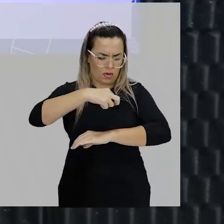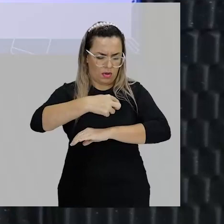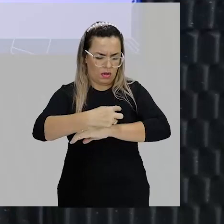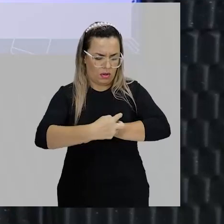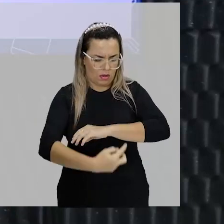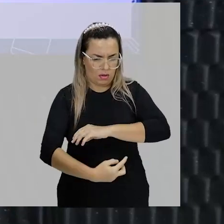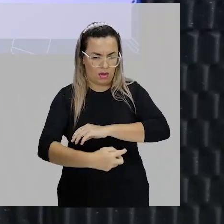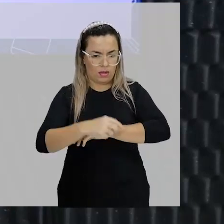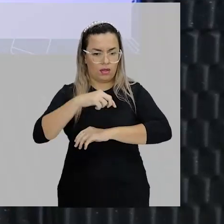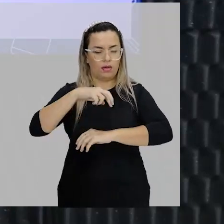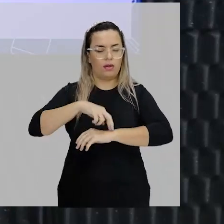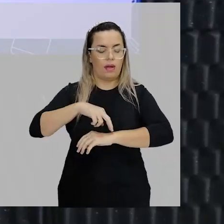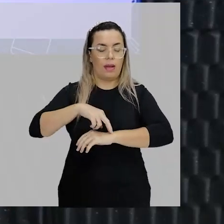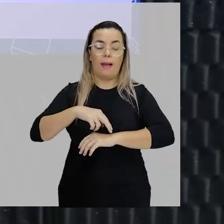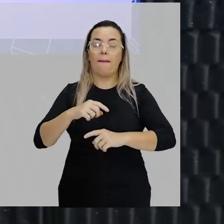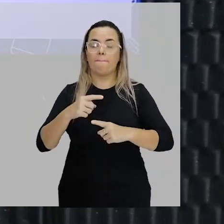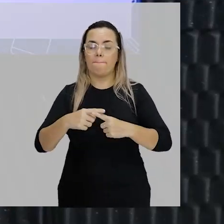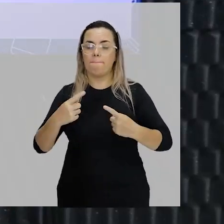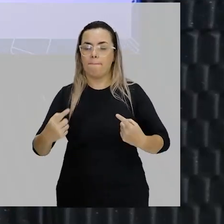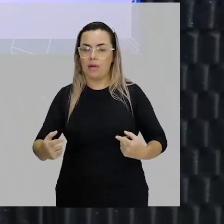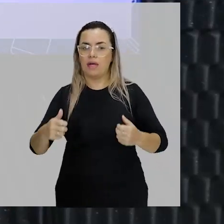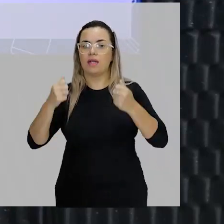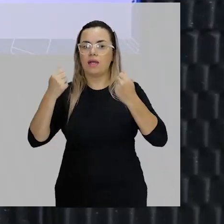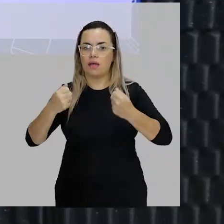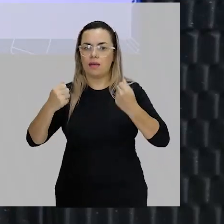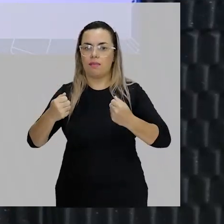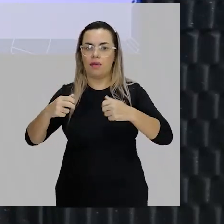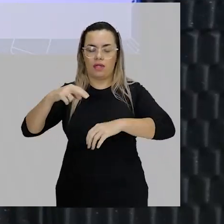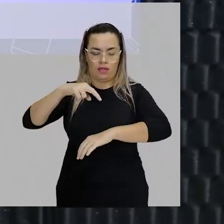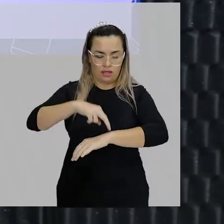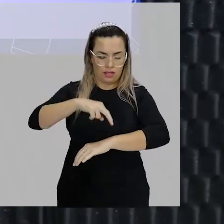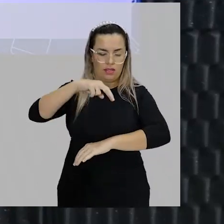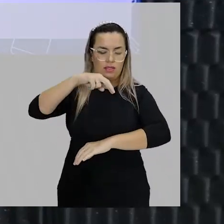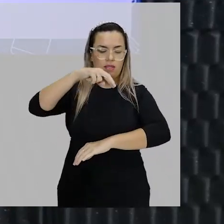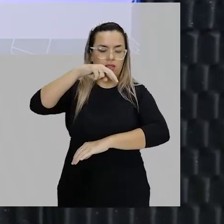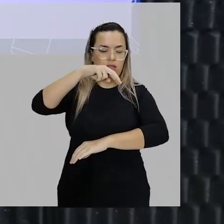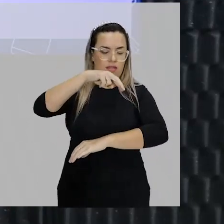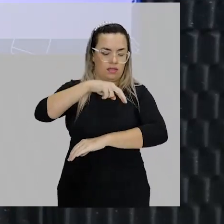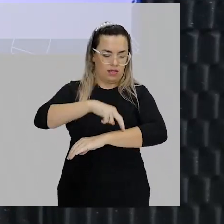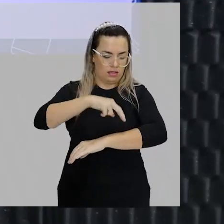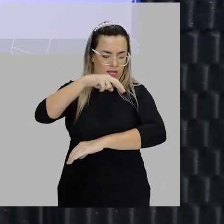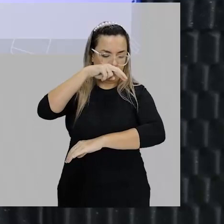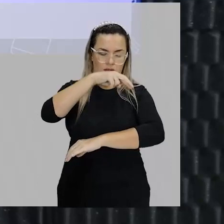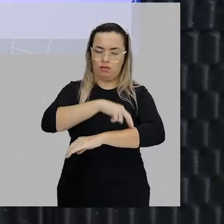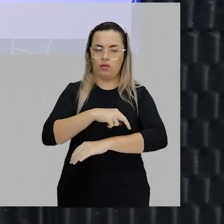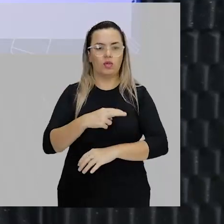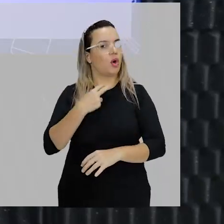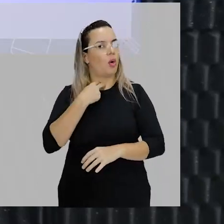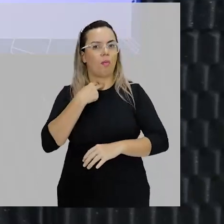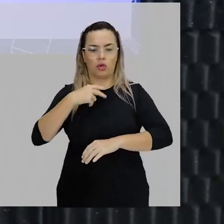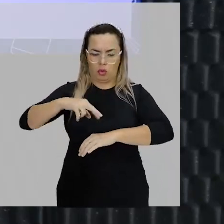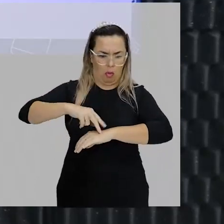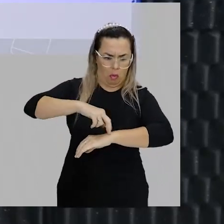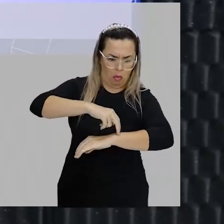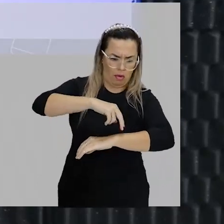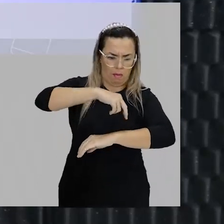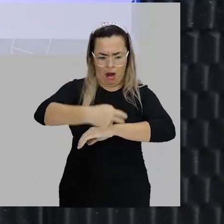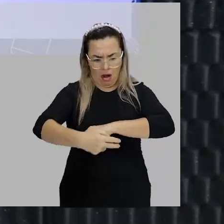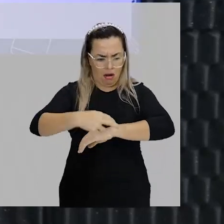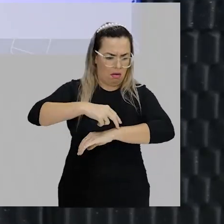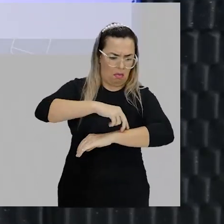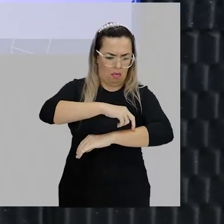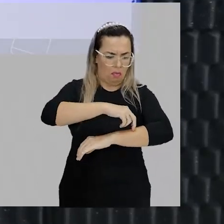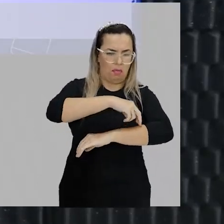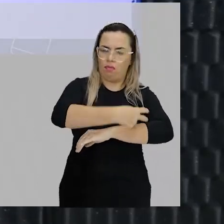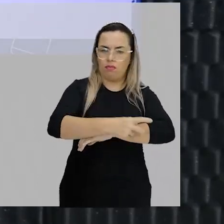que ter a intenção de saltar essa barreira. Ele não pode apenas correr e derrubar a barreira. Existe aqui uma